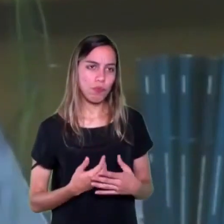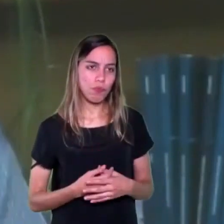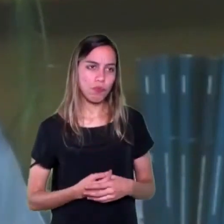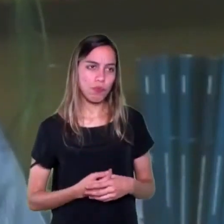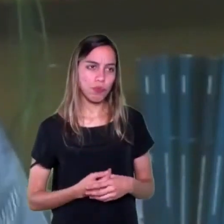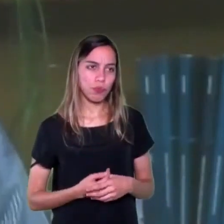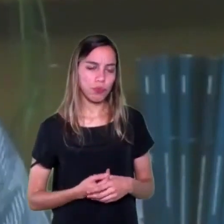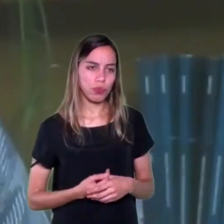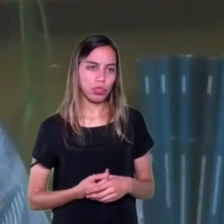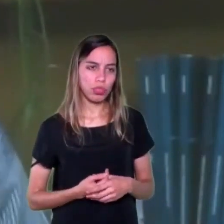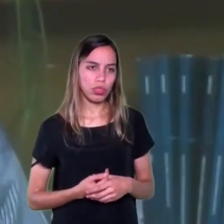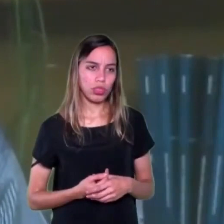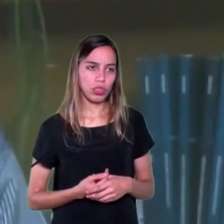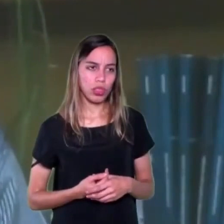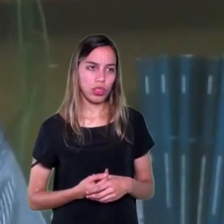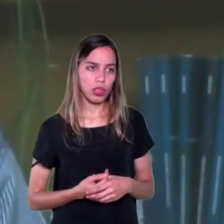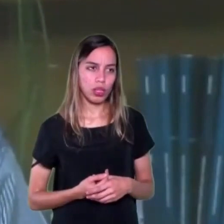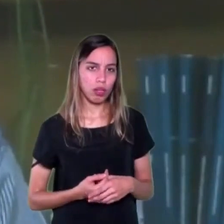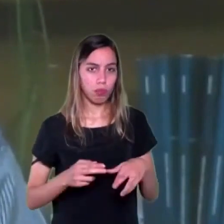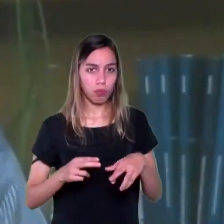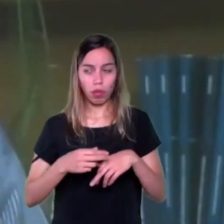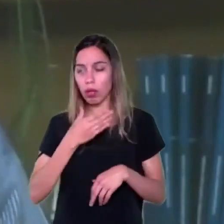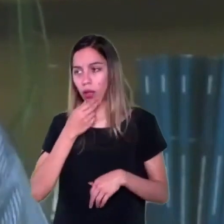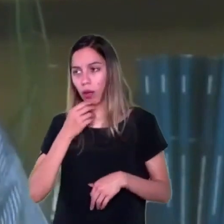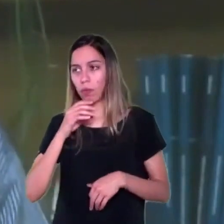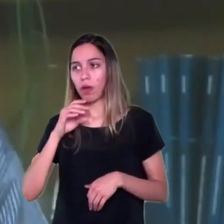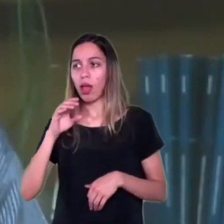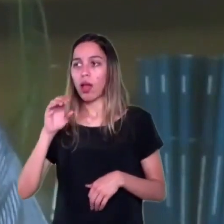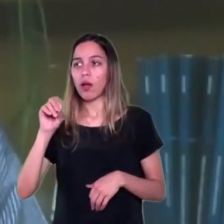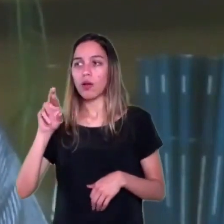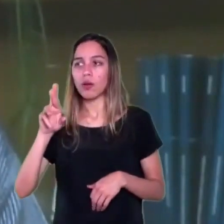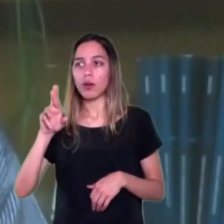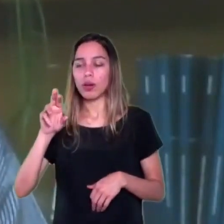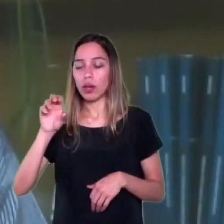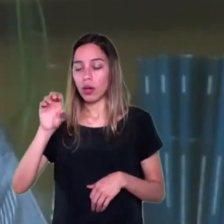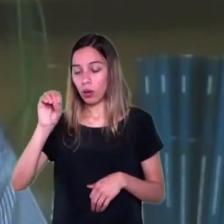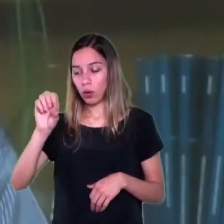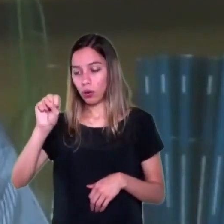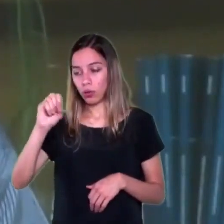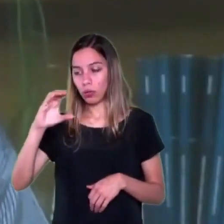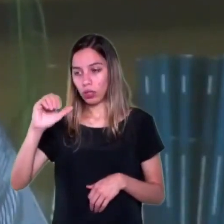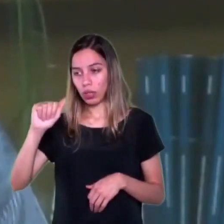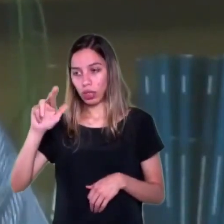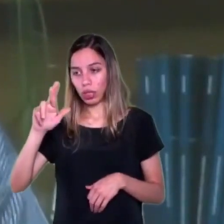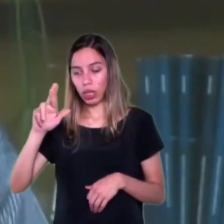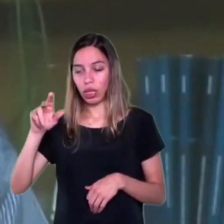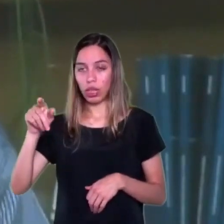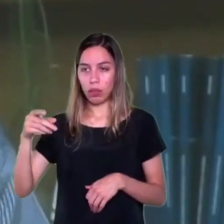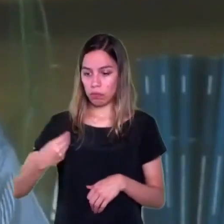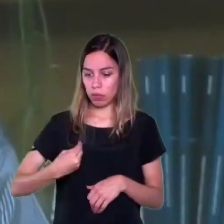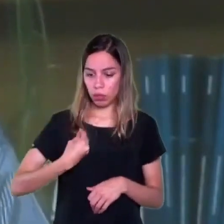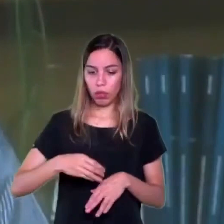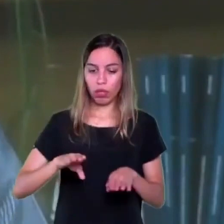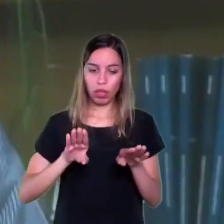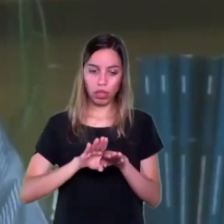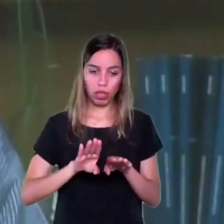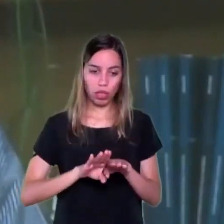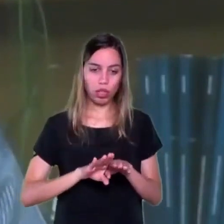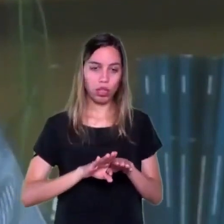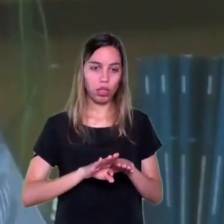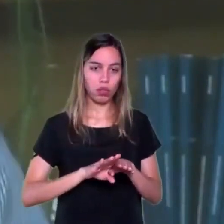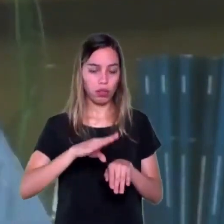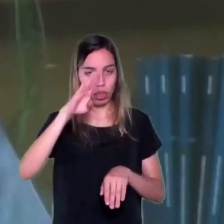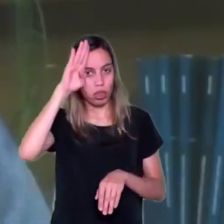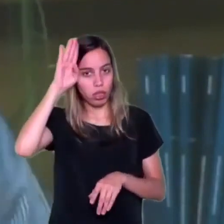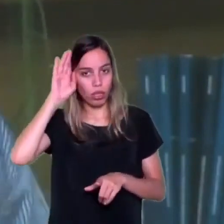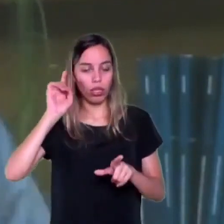o Dr. Oscar Dias Correia, né, que foi membro da Academia Brasileira de Letras, foi presidente, foi membro